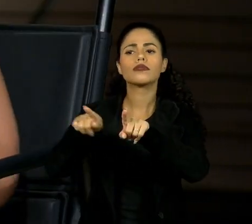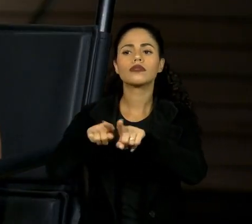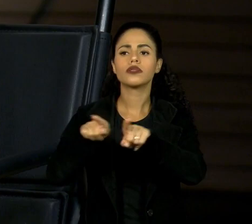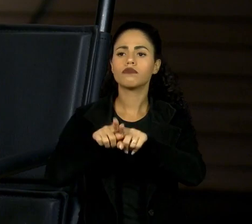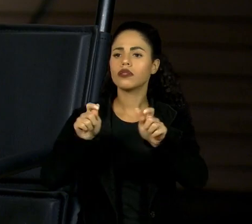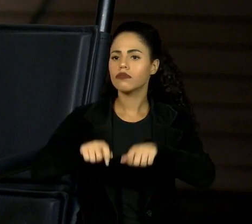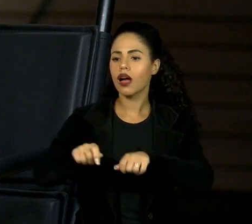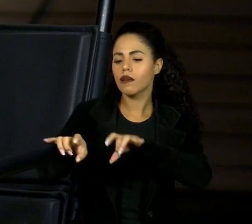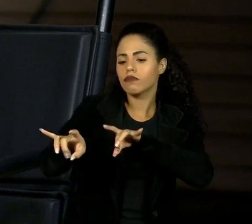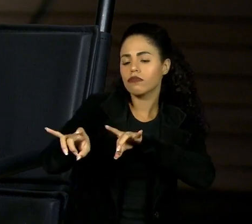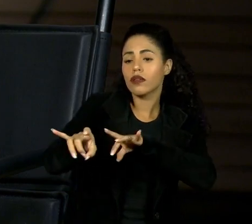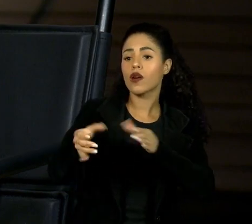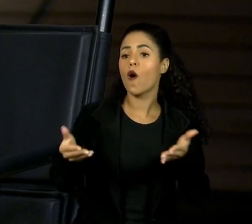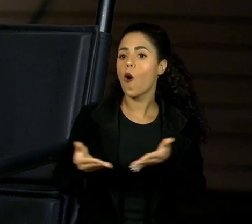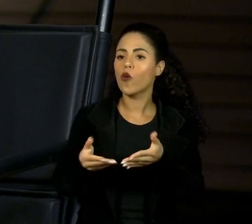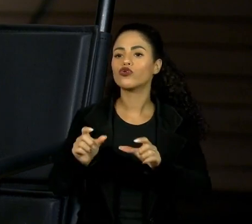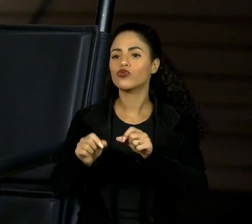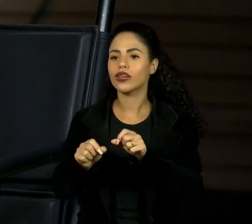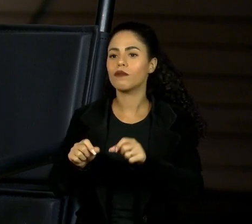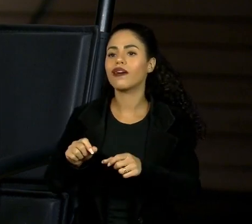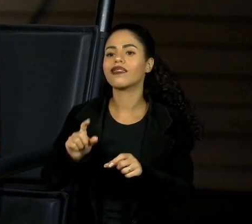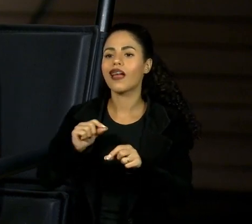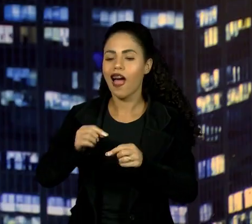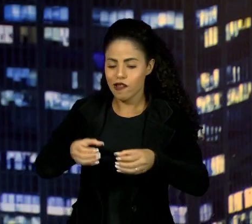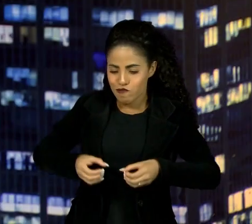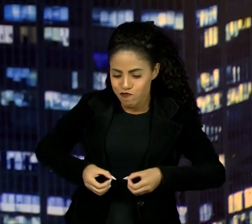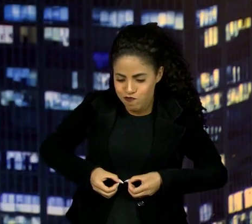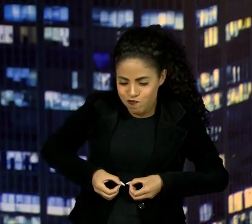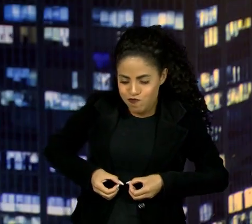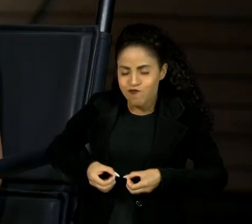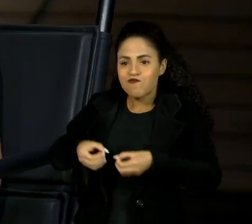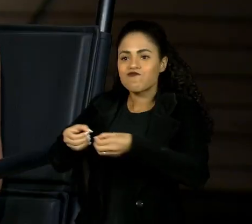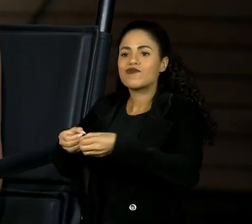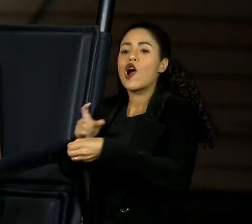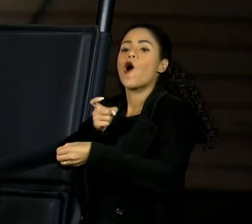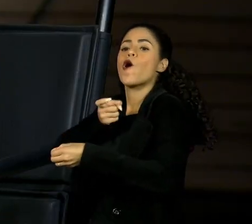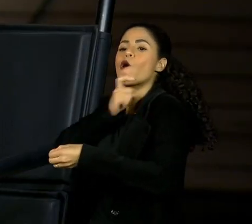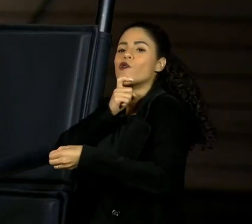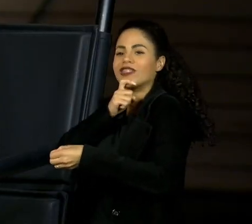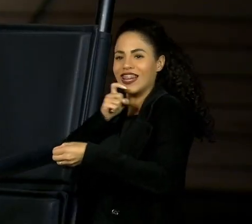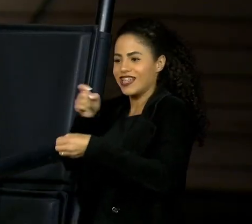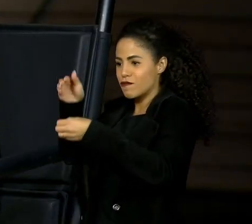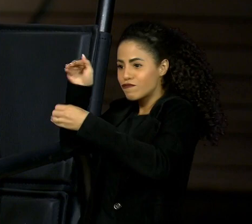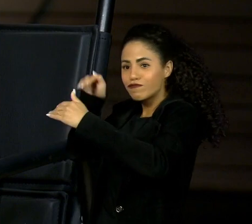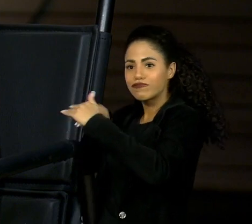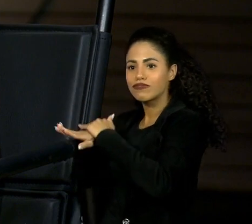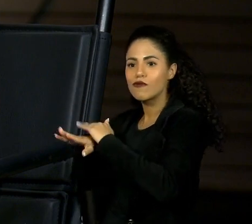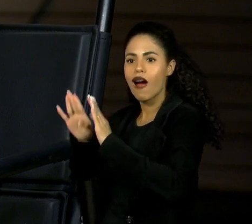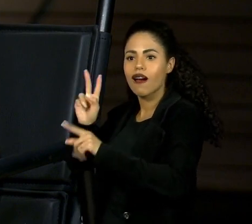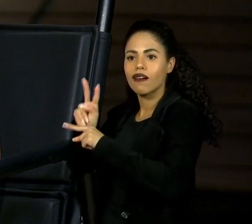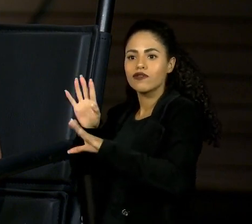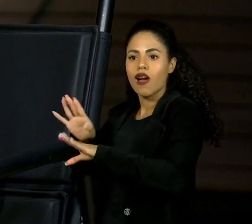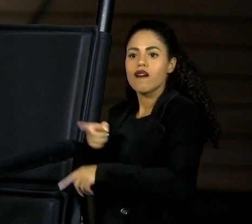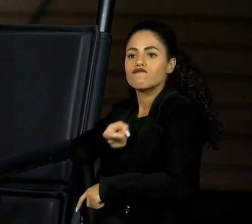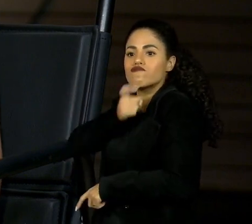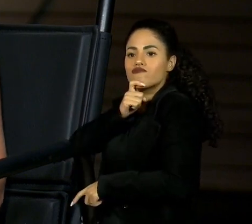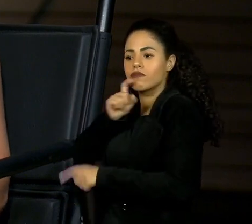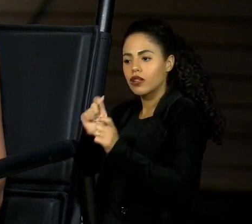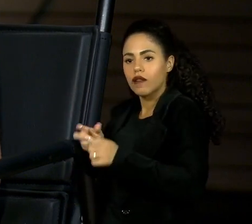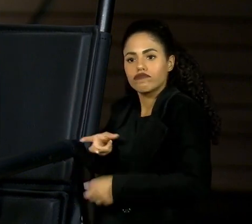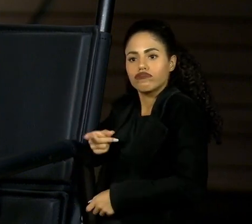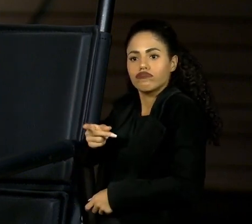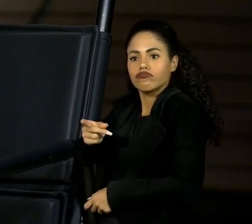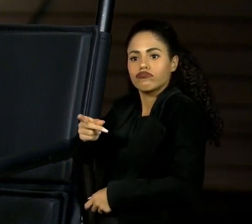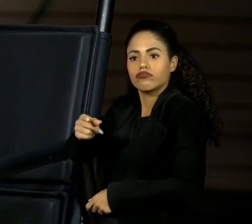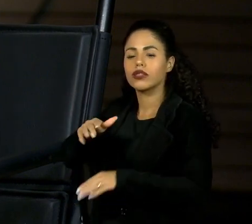e a técnica hoje em dia é congelamento. Congelamento dos óvulos. Pode tanto ser de óvulo quanto de embrião. Então, um casal que tem uma união